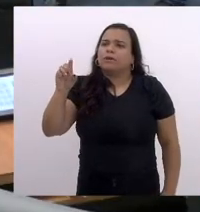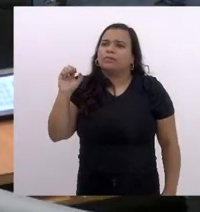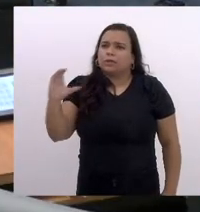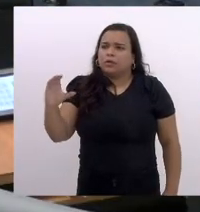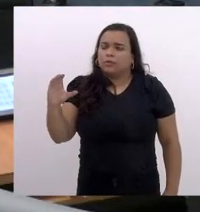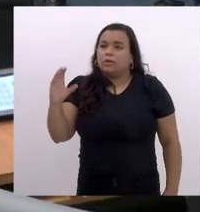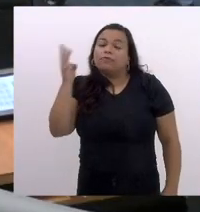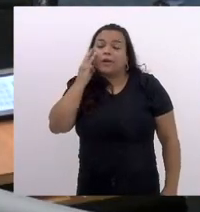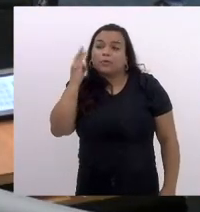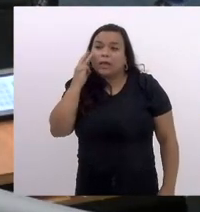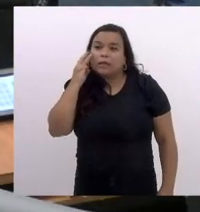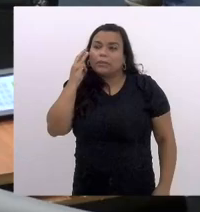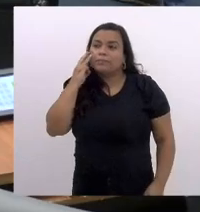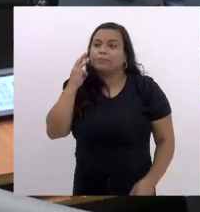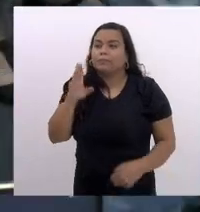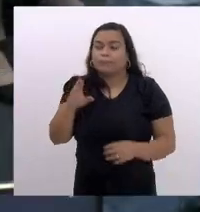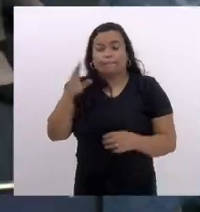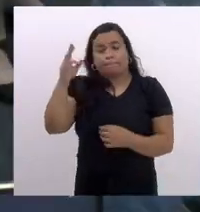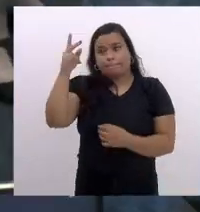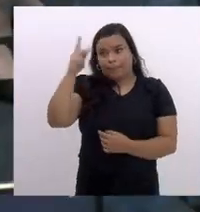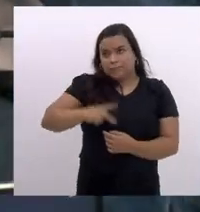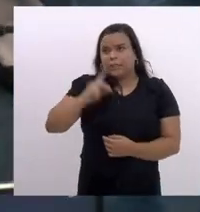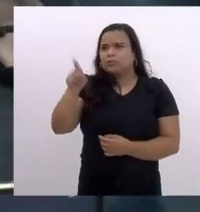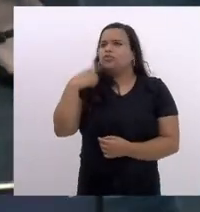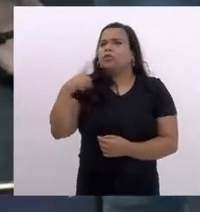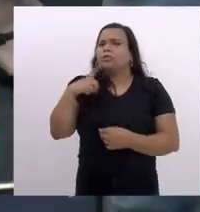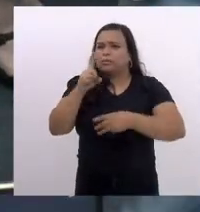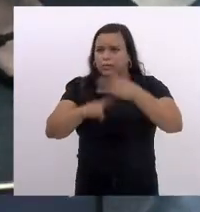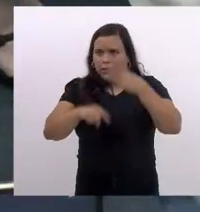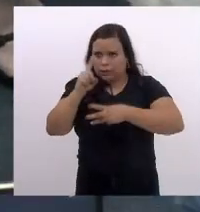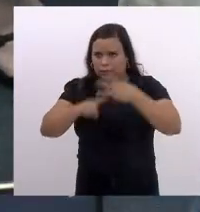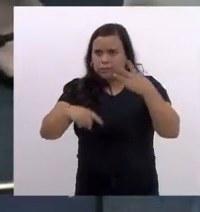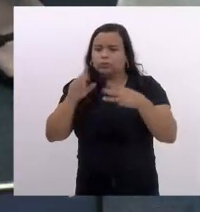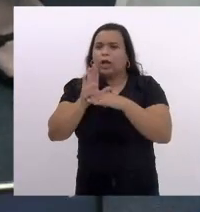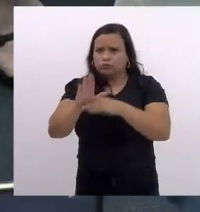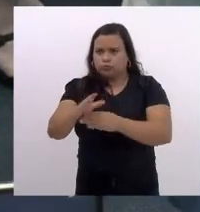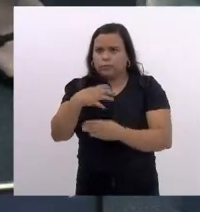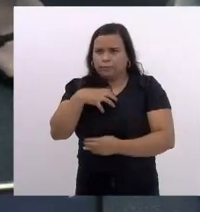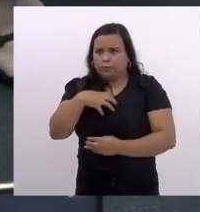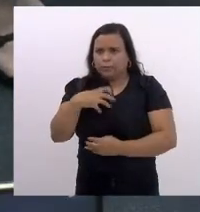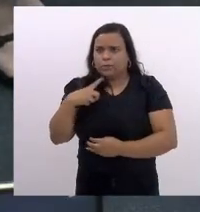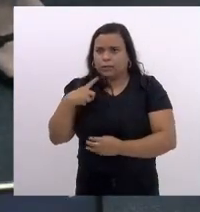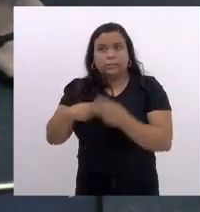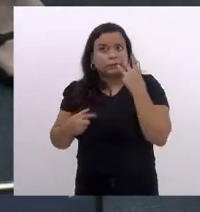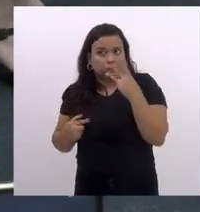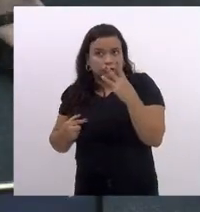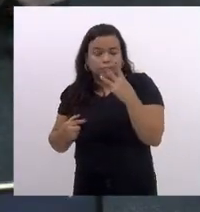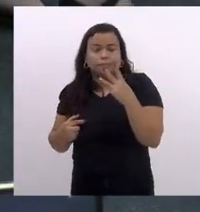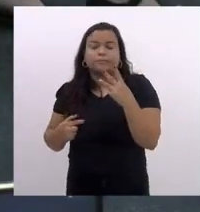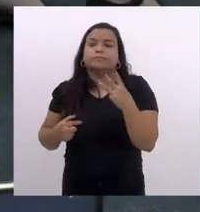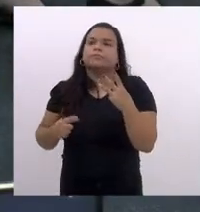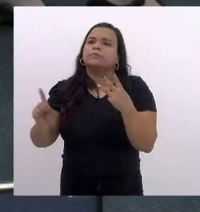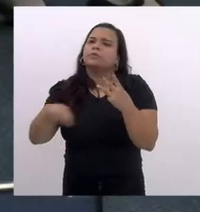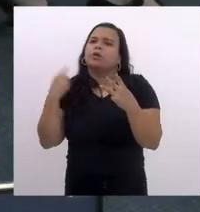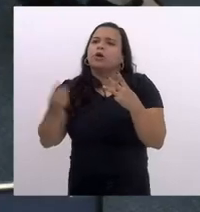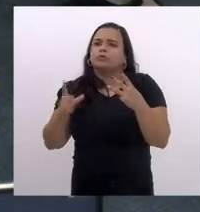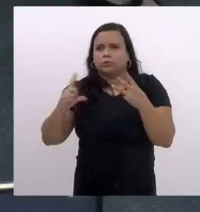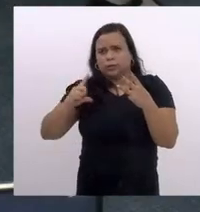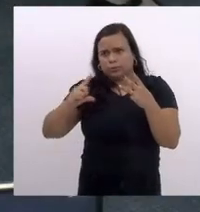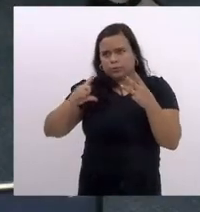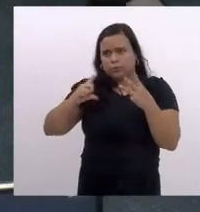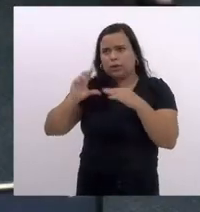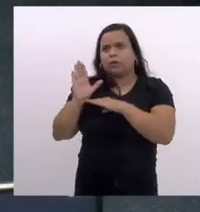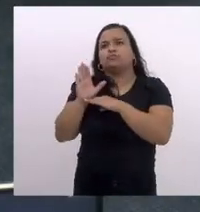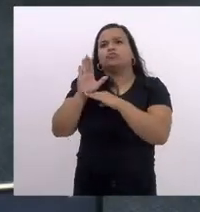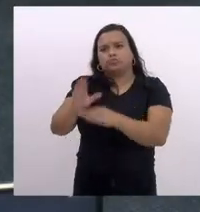temos, pelo menos, três formas de ajuda. Nós tratamos da